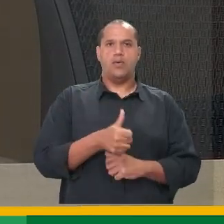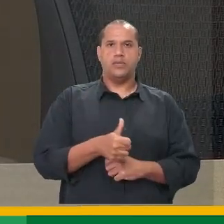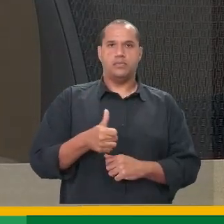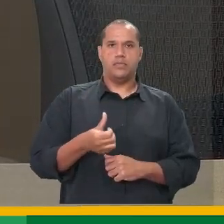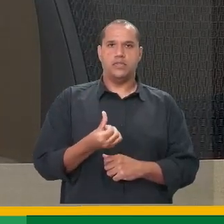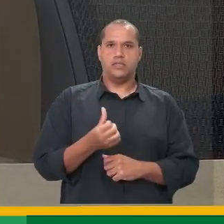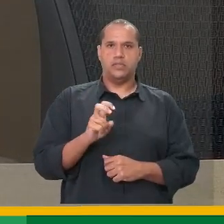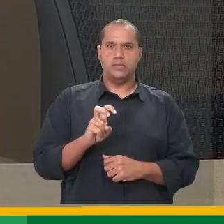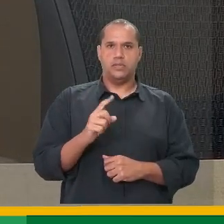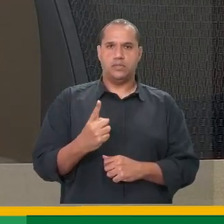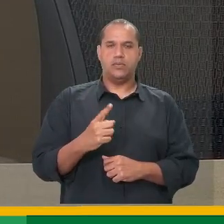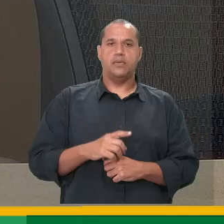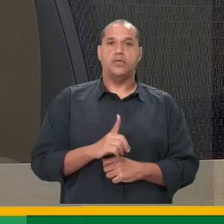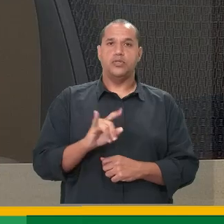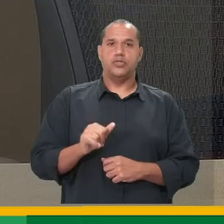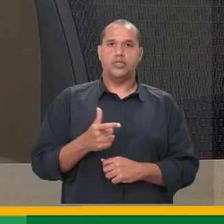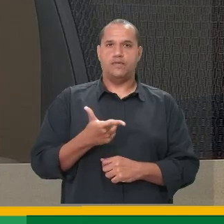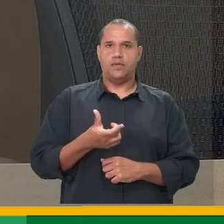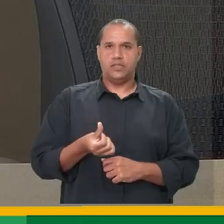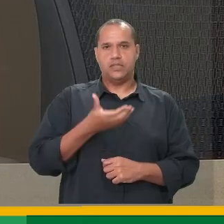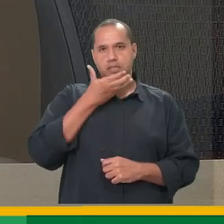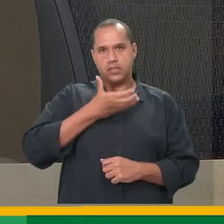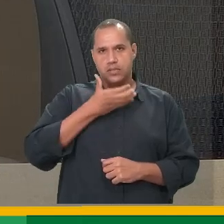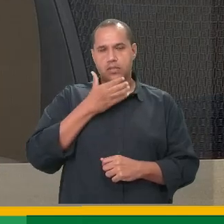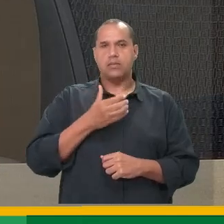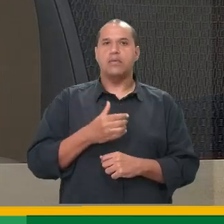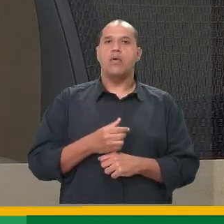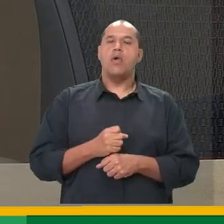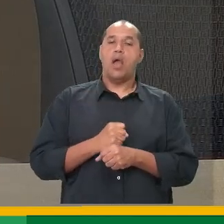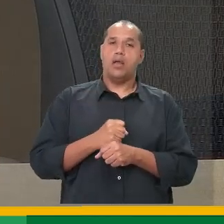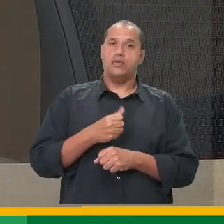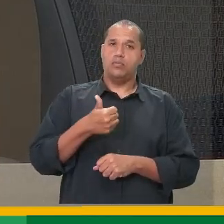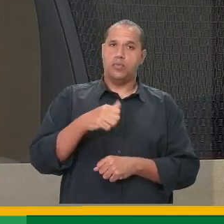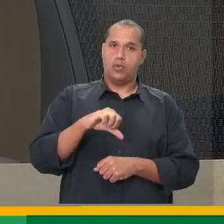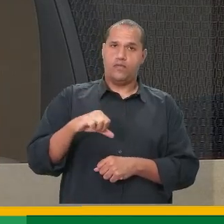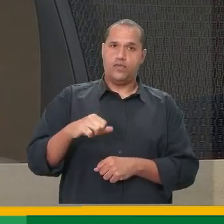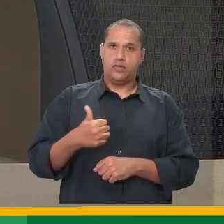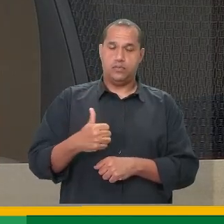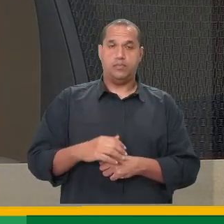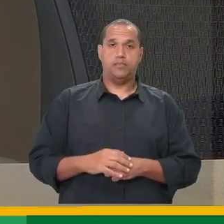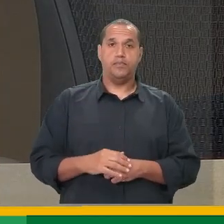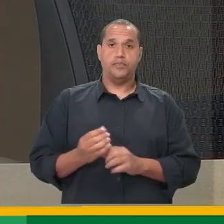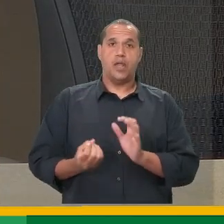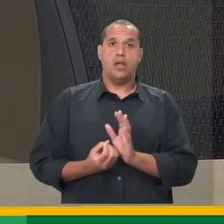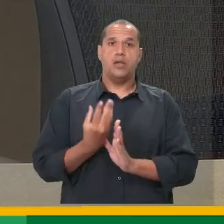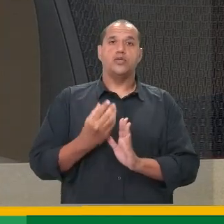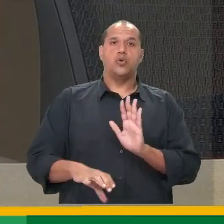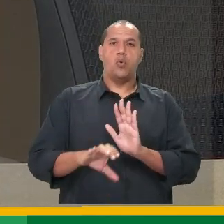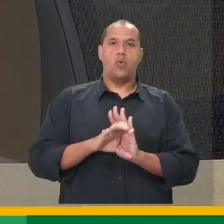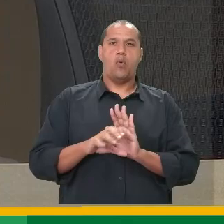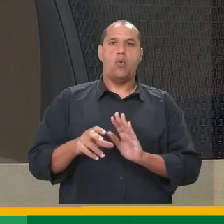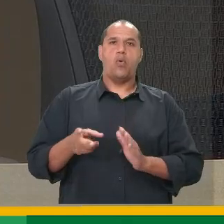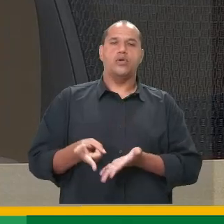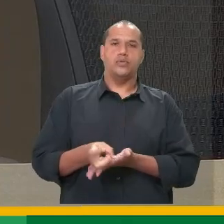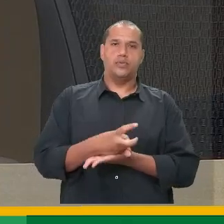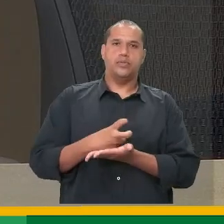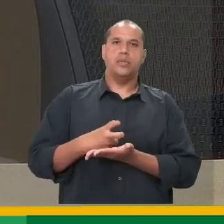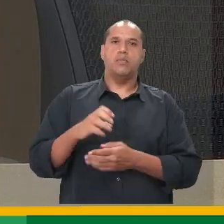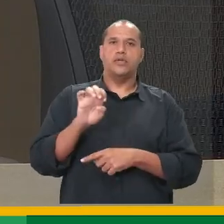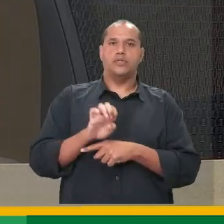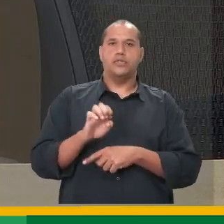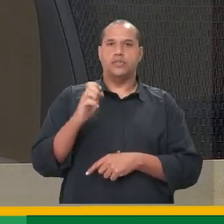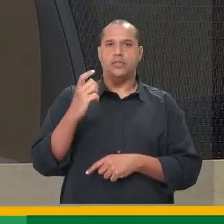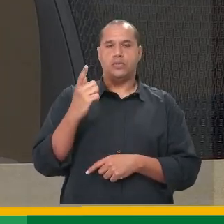de 26 de dezembro de 1991 que institui o Código Tributário do Estado de Goiás